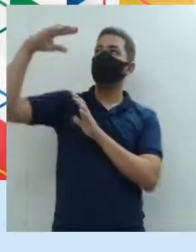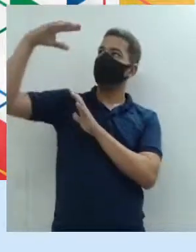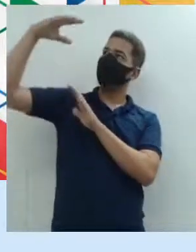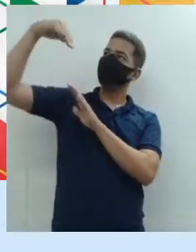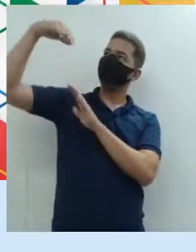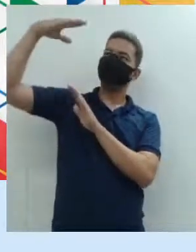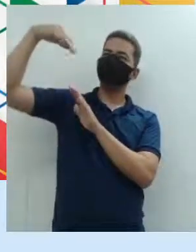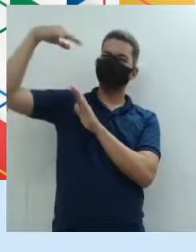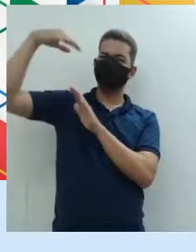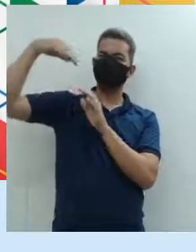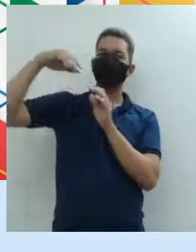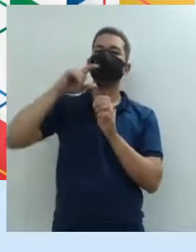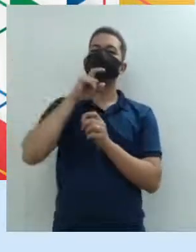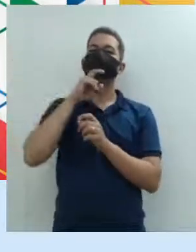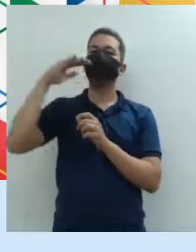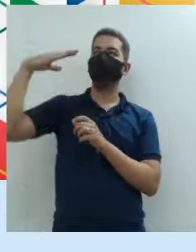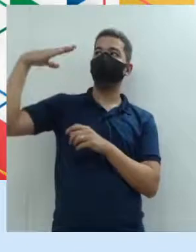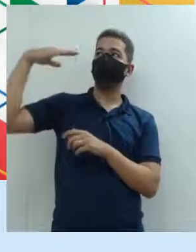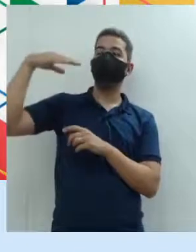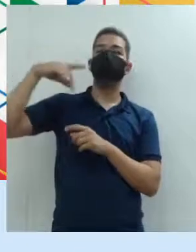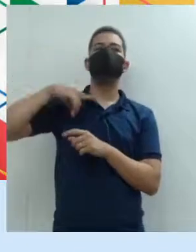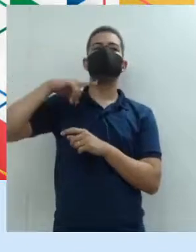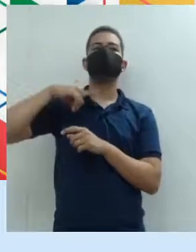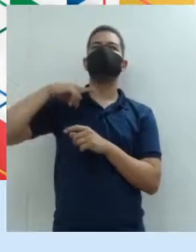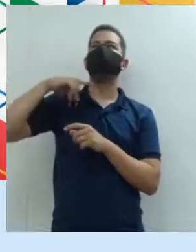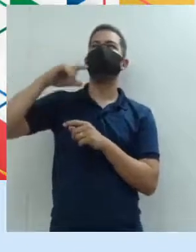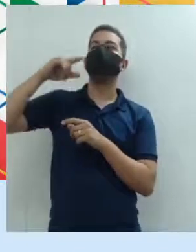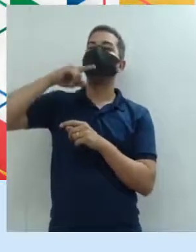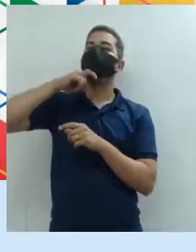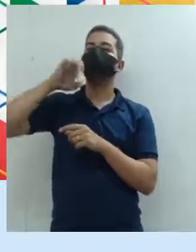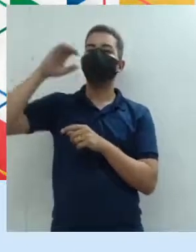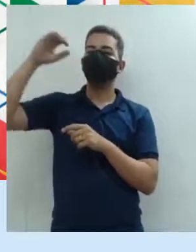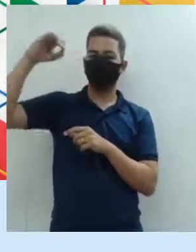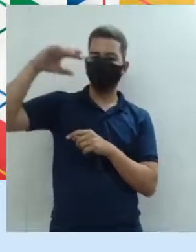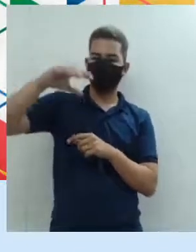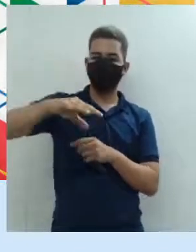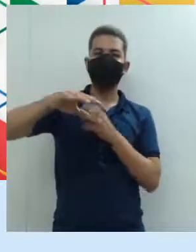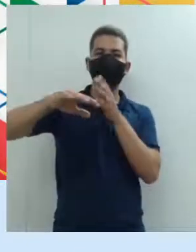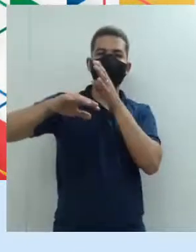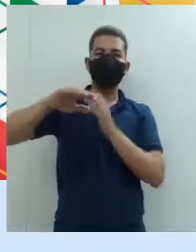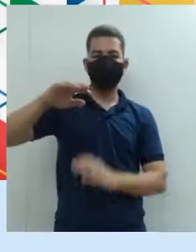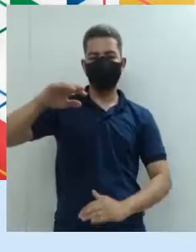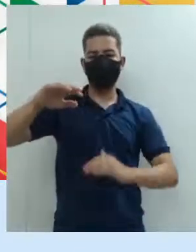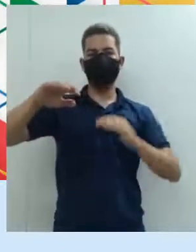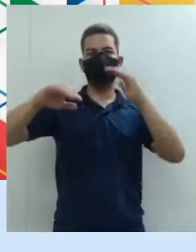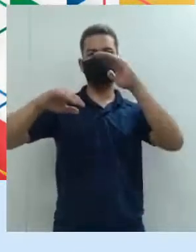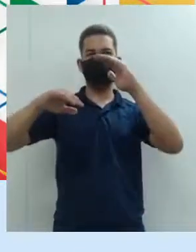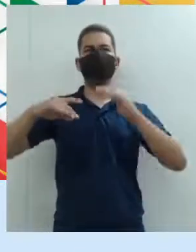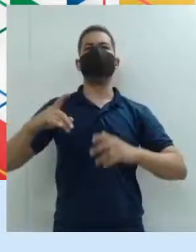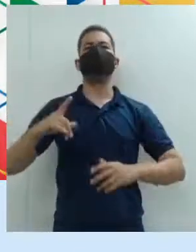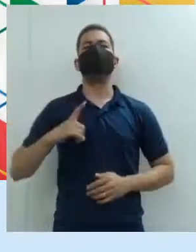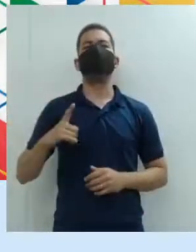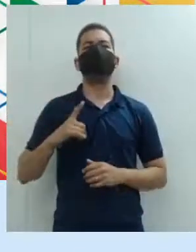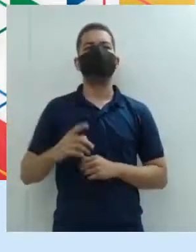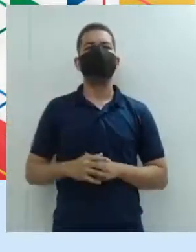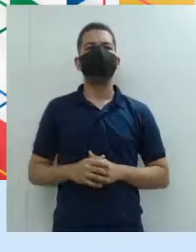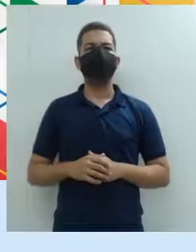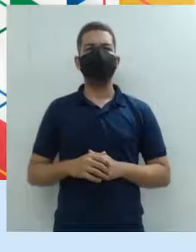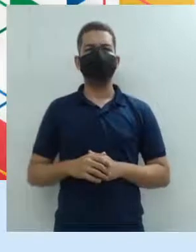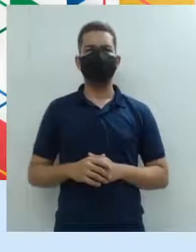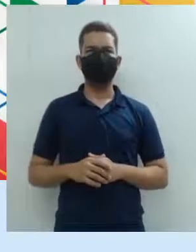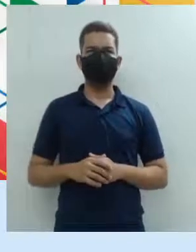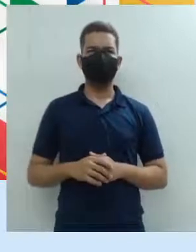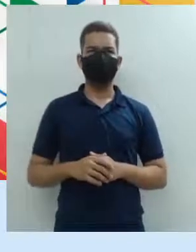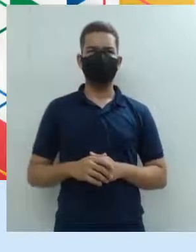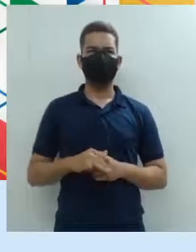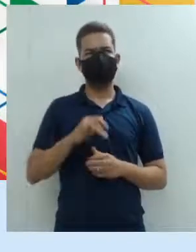cima. Então, ele lança aquele ar frio, o ar frio mais pesado desce e o ar que está embaixo, mais quente, ele acaba subindo, né? Então,